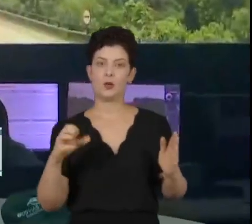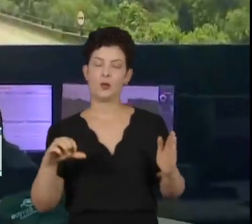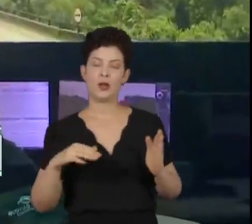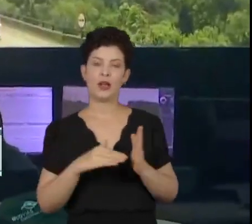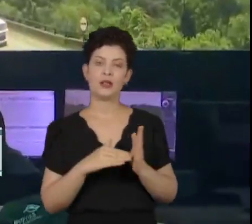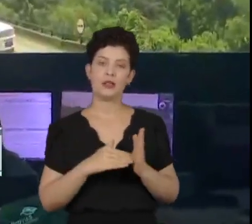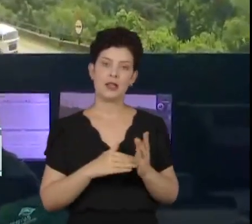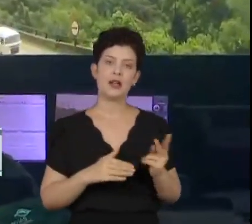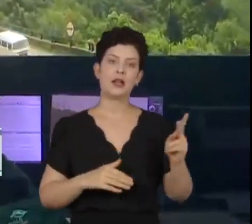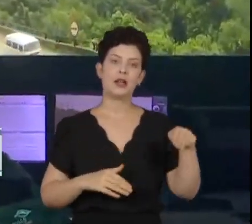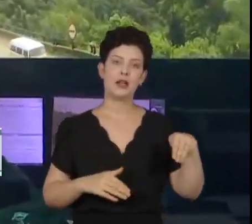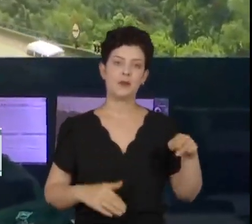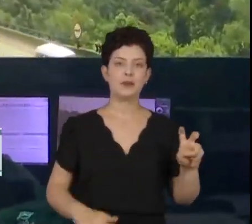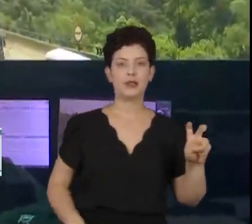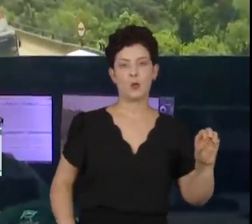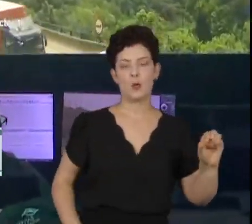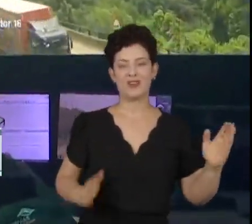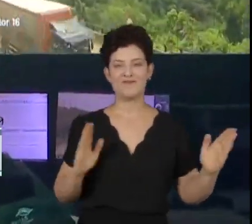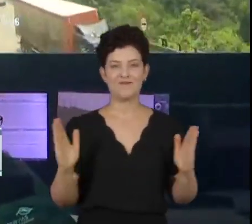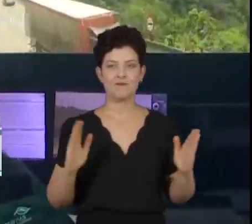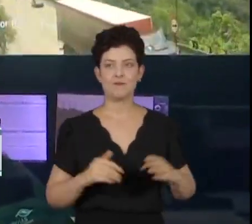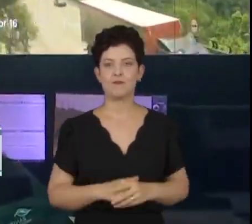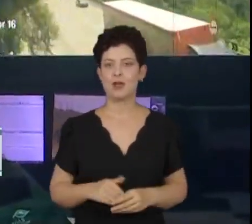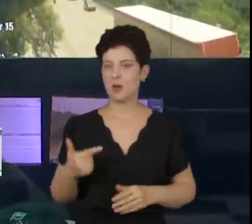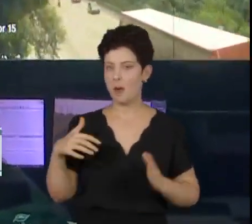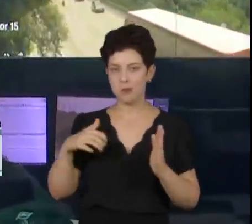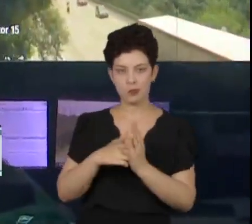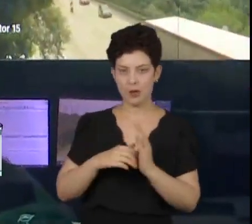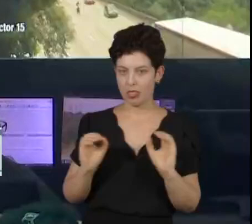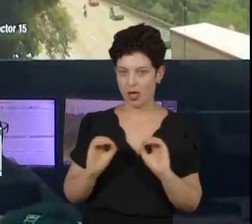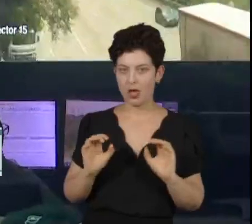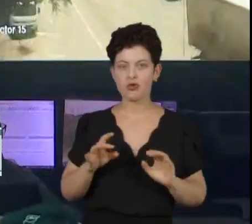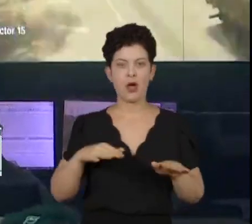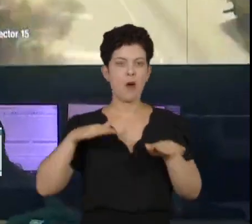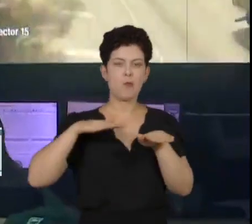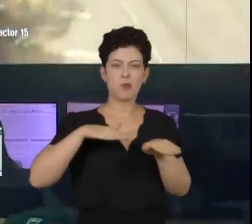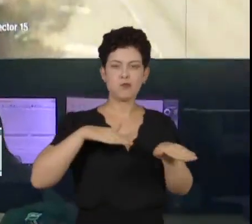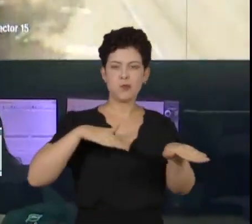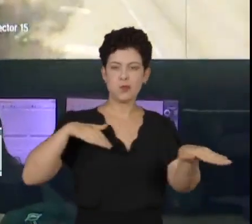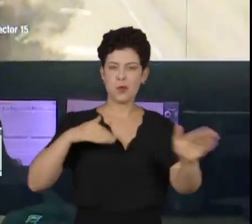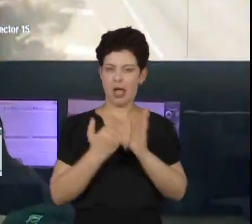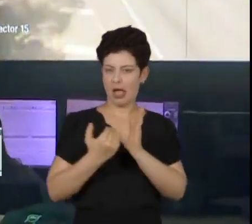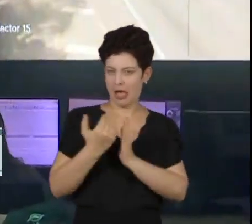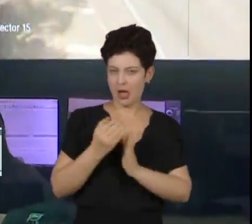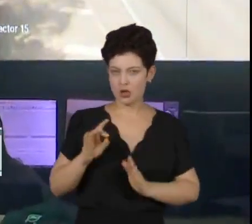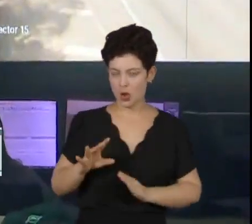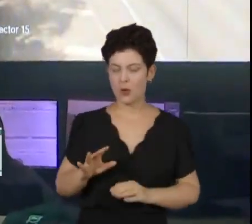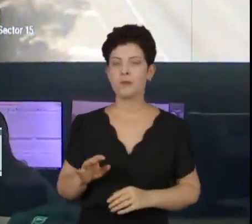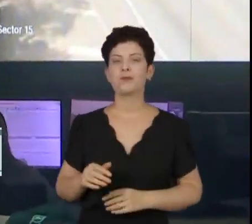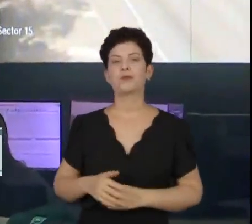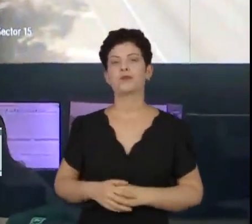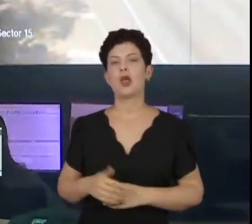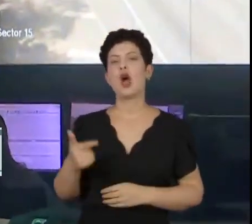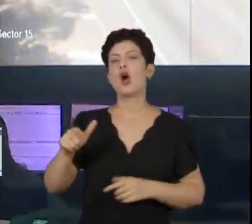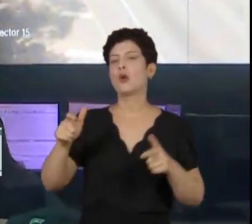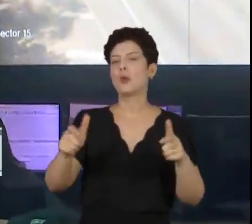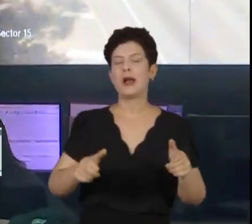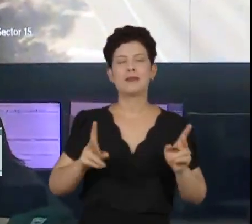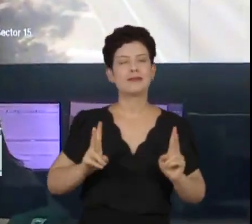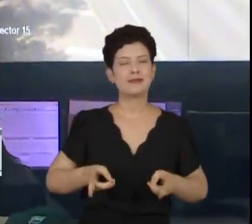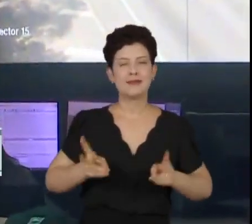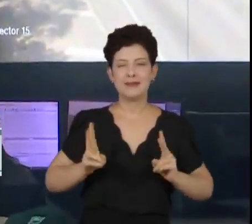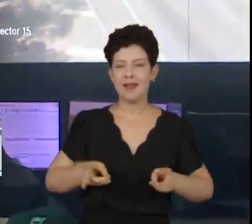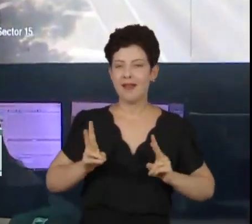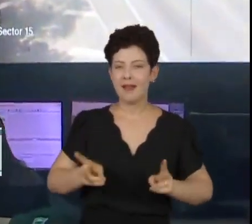KM 50. E não tem nenhum acidente, é só excesso de veículos mesmo. Um outro lugar que costuma ficar sempre